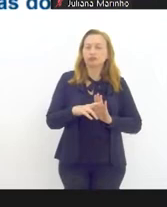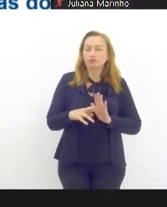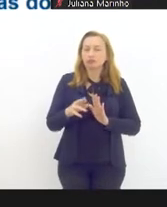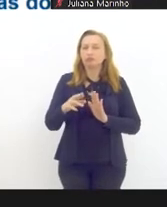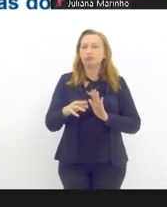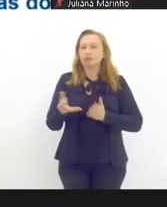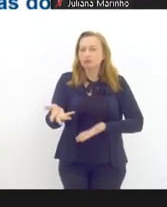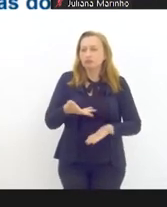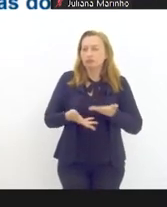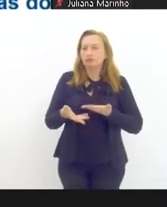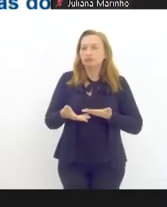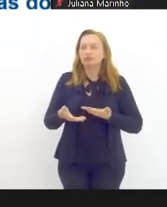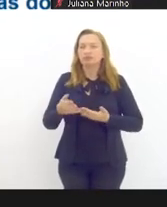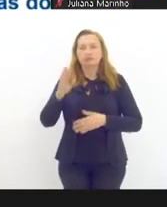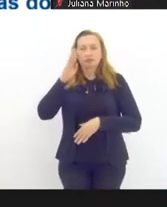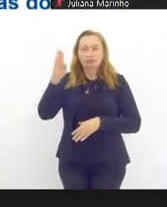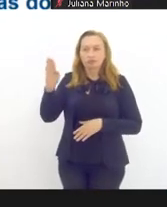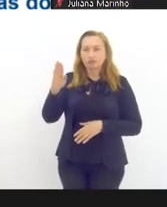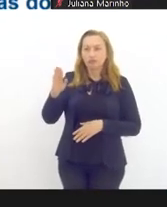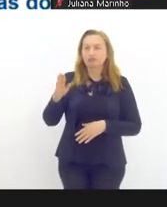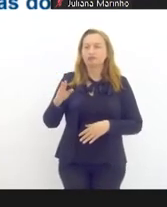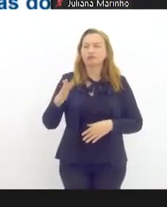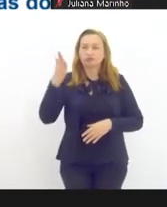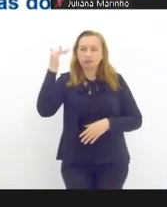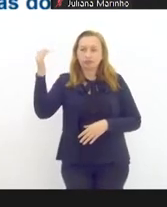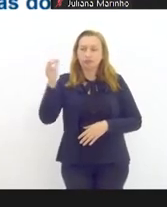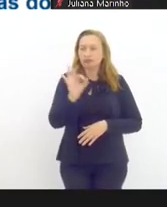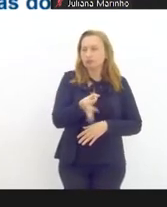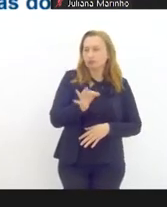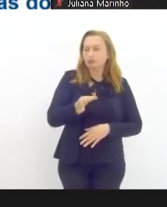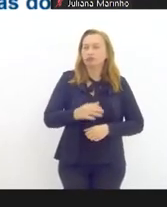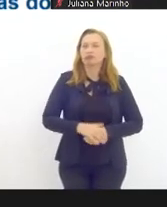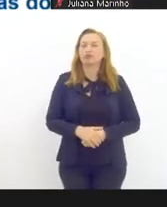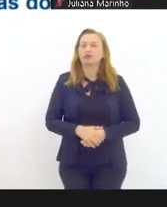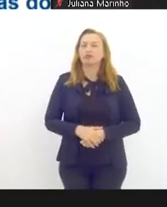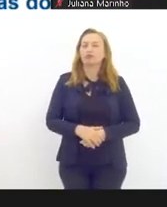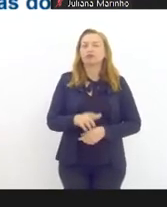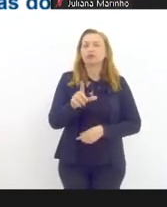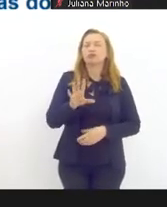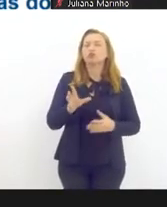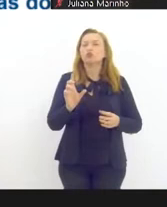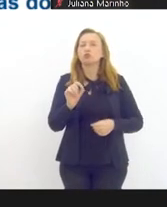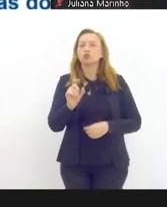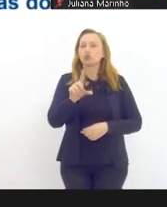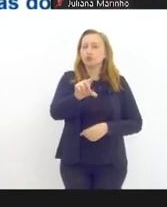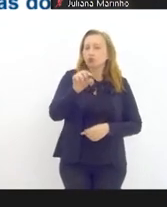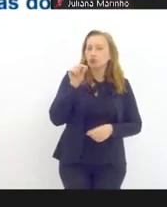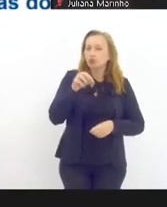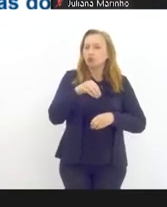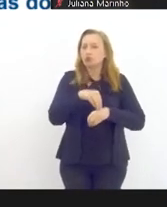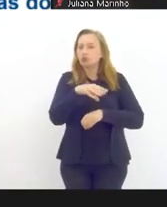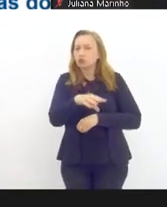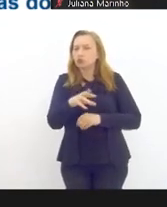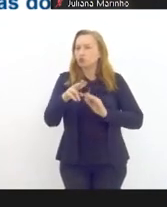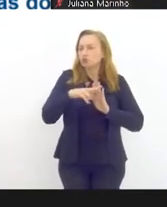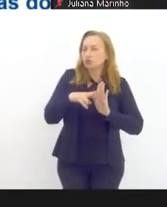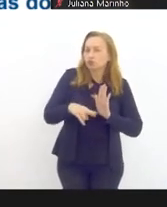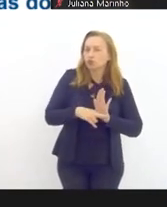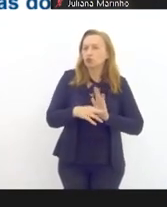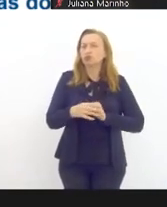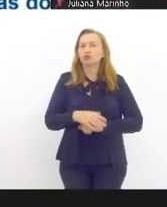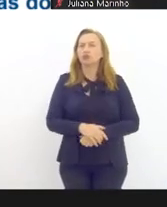para que a gente consiga ter o sucesso necessário. E entender o que nós escolhermos de indicadores, de critérios,